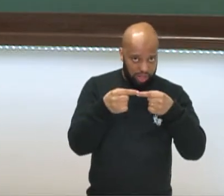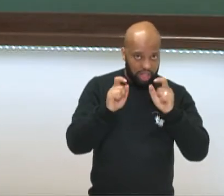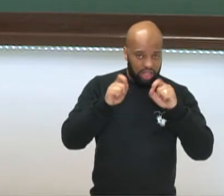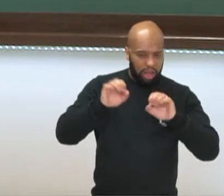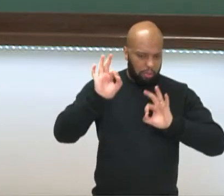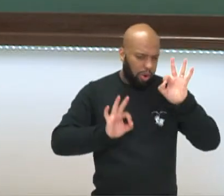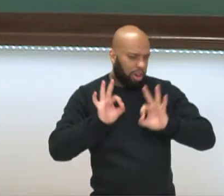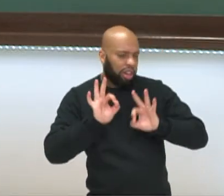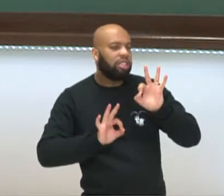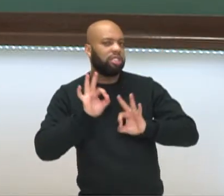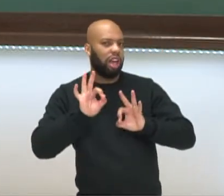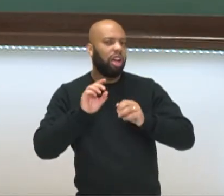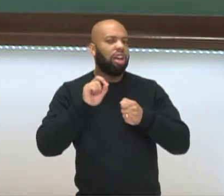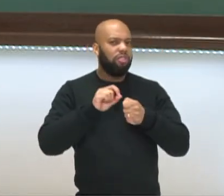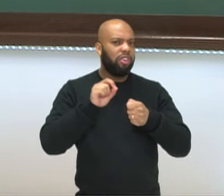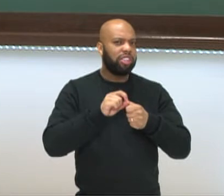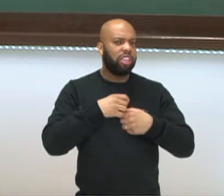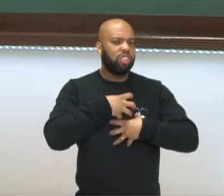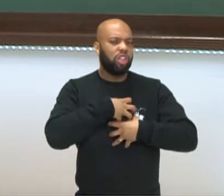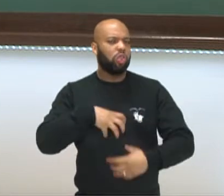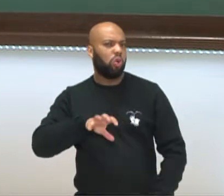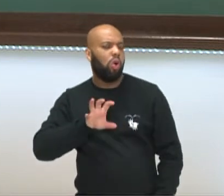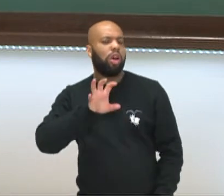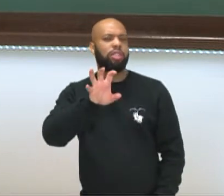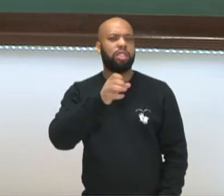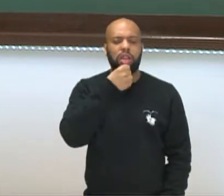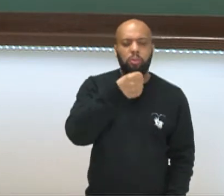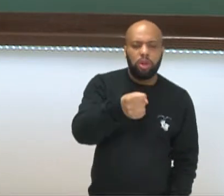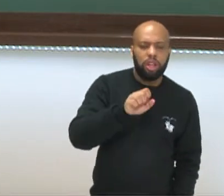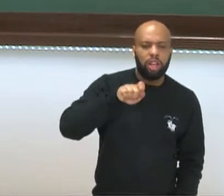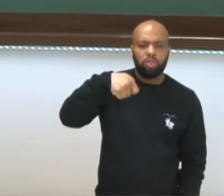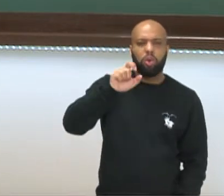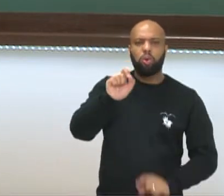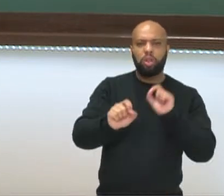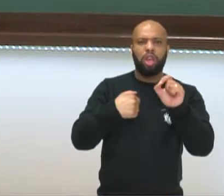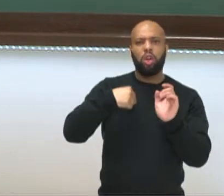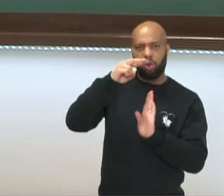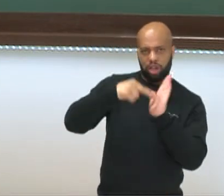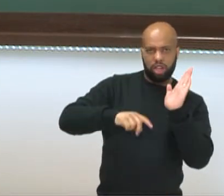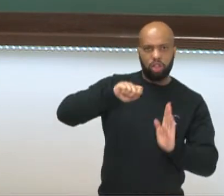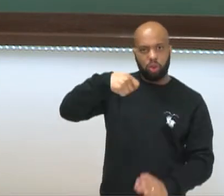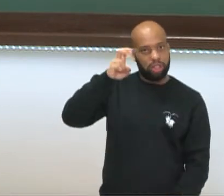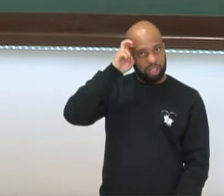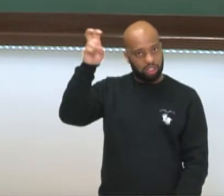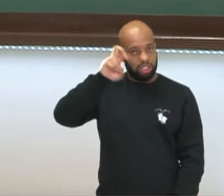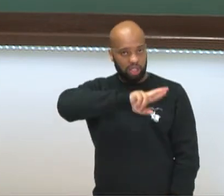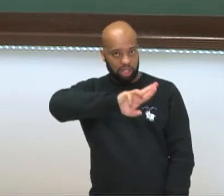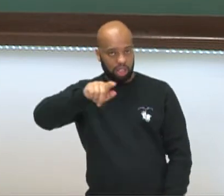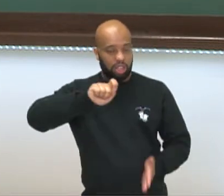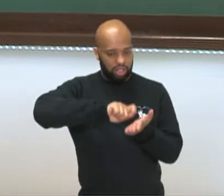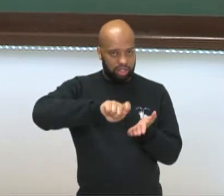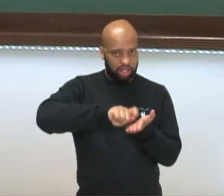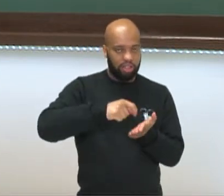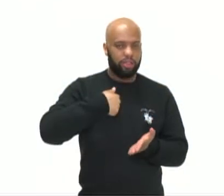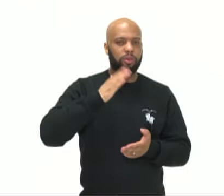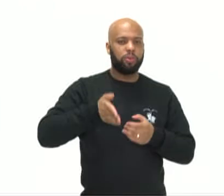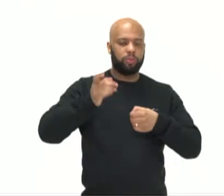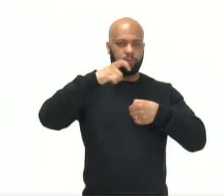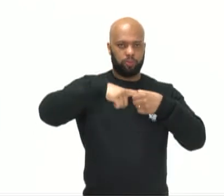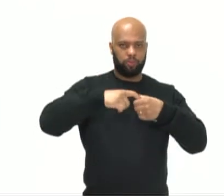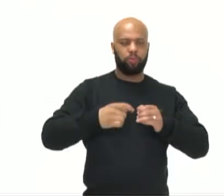poderia acompanhar aquela reportagem que eu li sobre as inteligências múltiplas? Anote no seu caderno e eu já retorno.